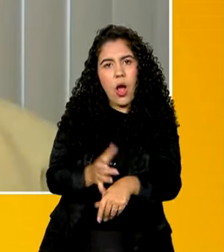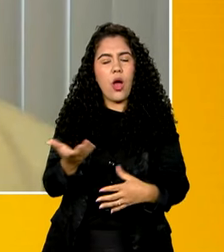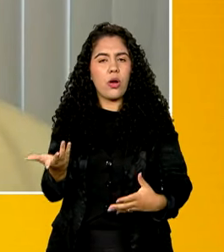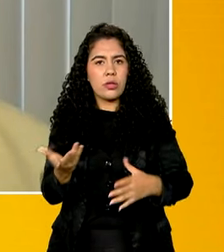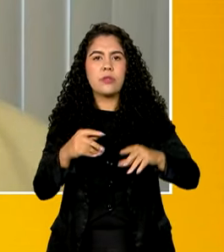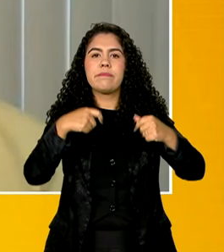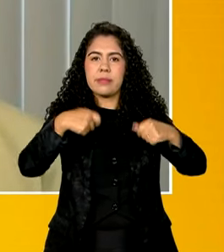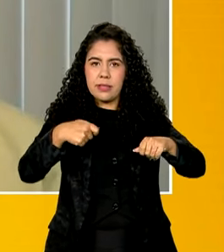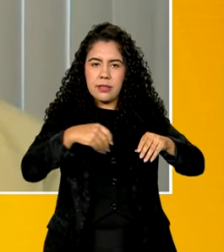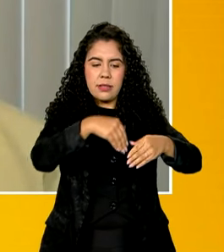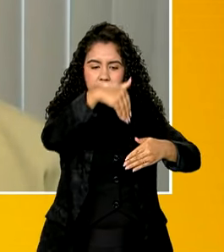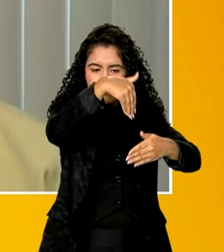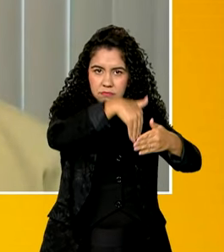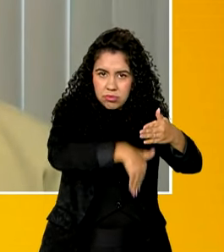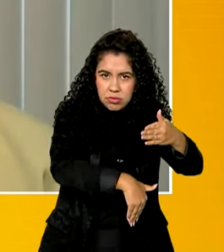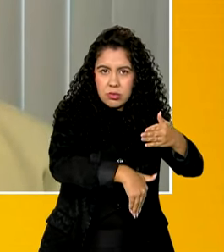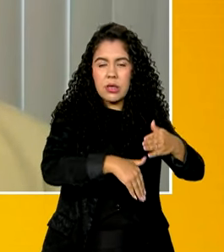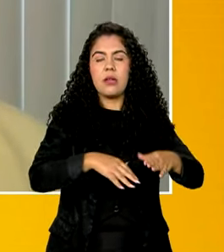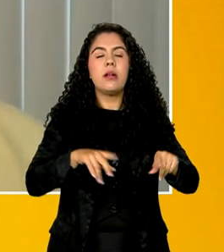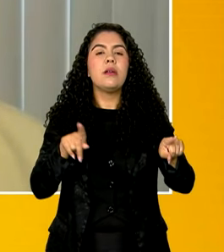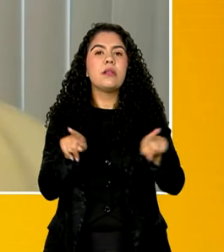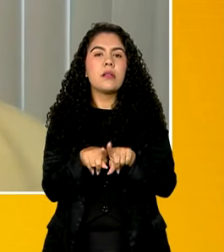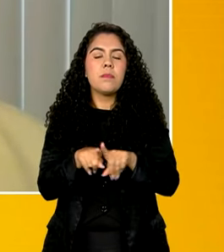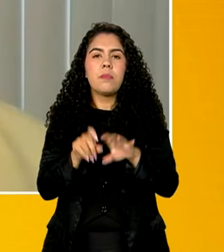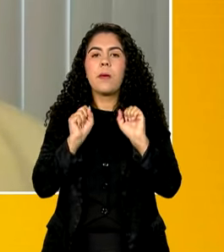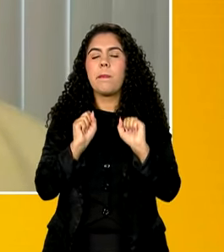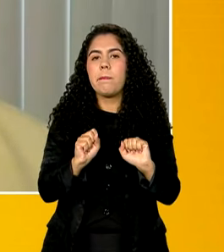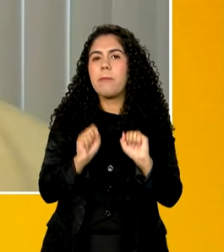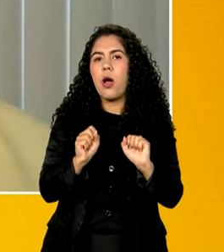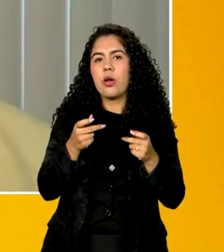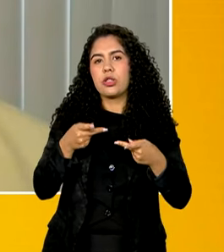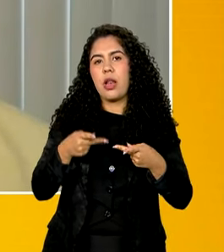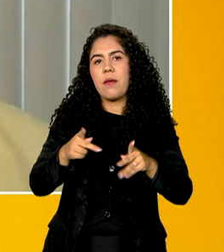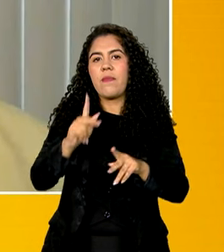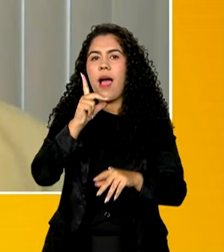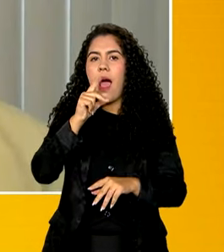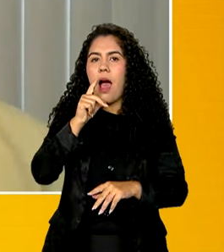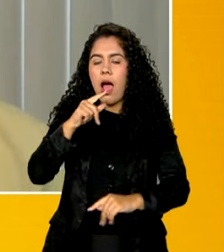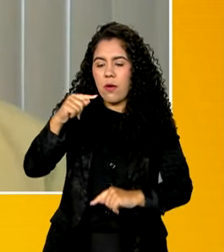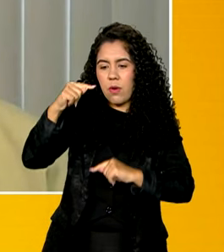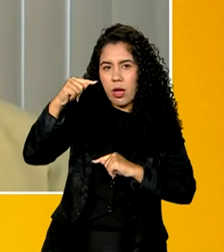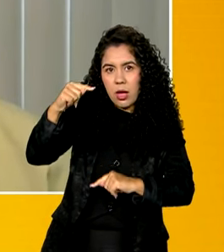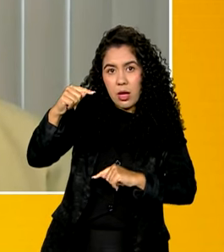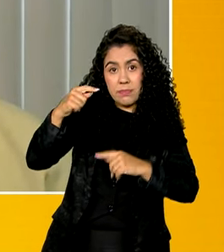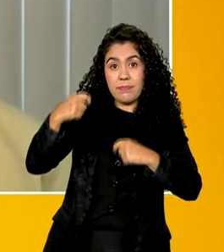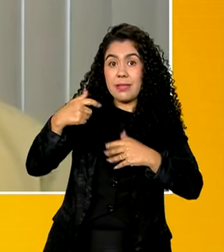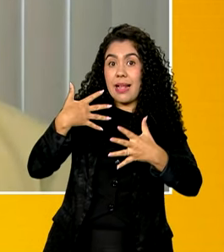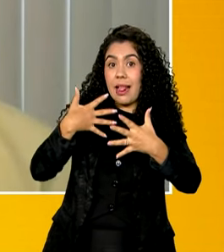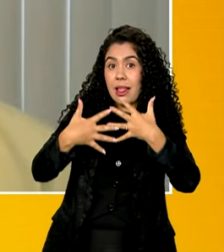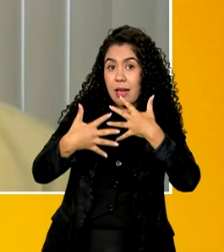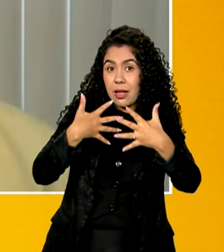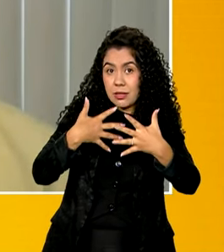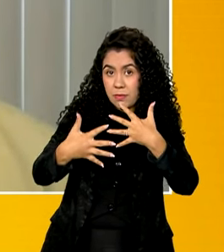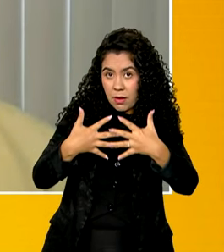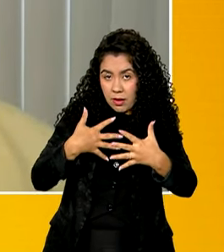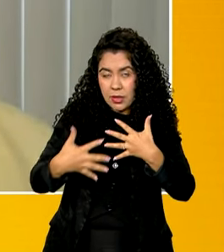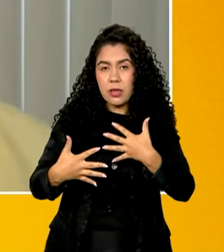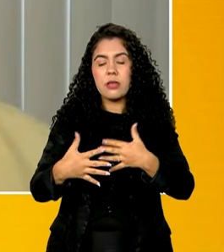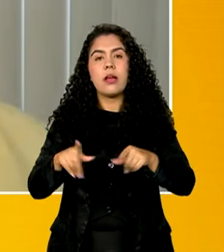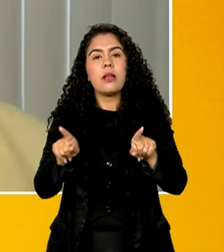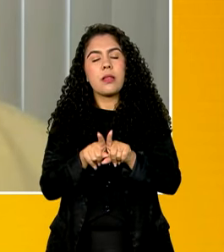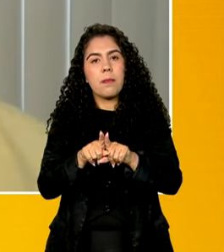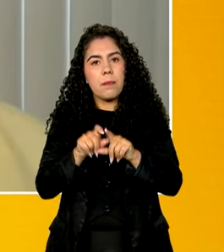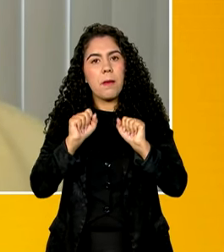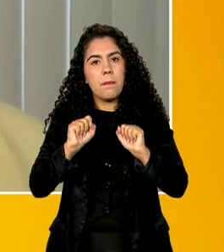tem que guardar, tá? Ele pode levar uma garrafa d'água, desde que seja garrafa transparente. É importante que leve